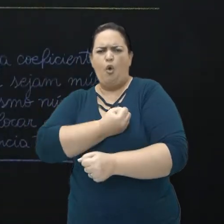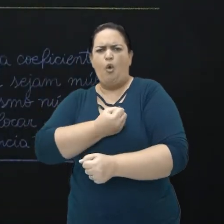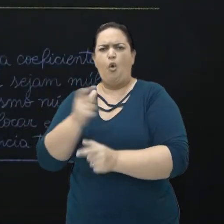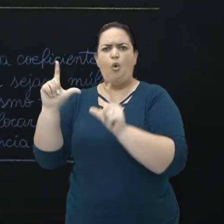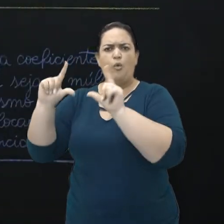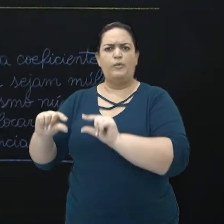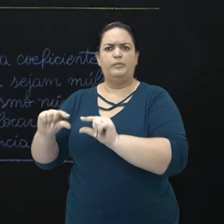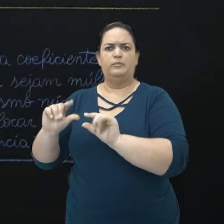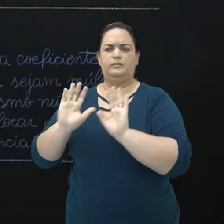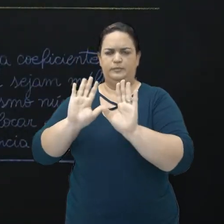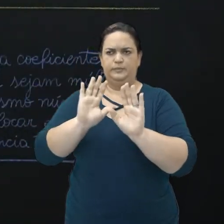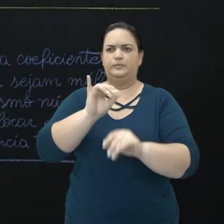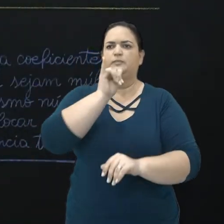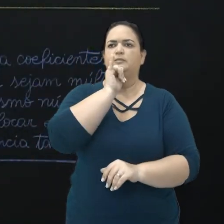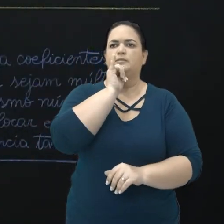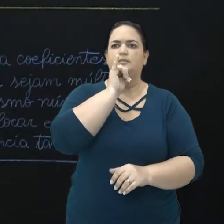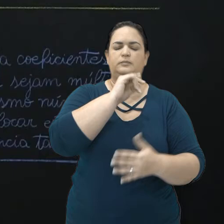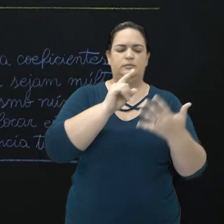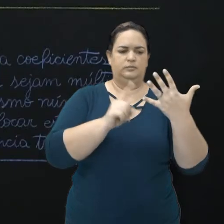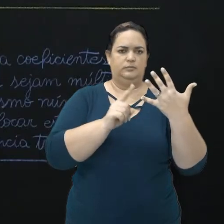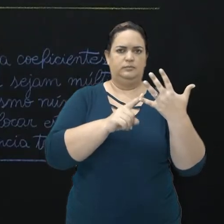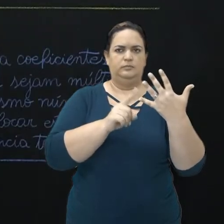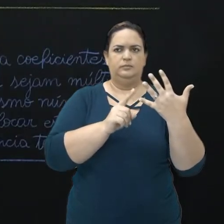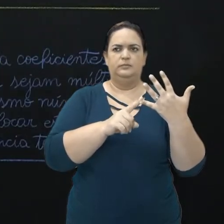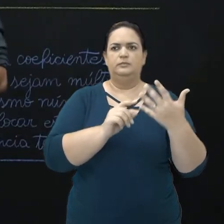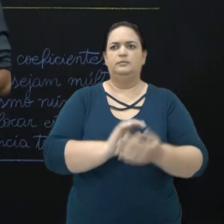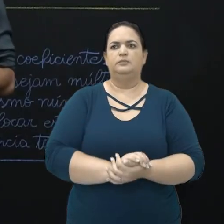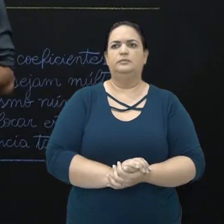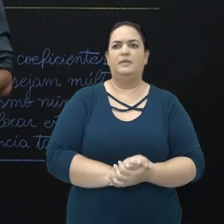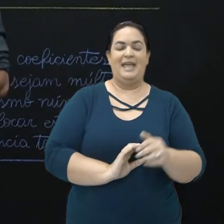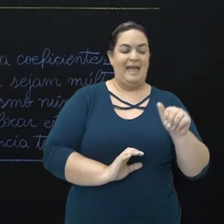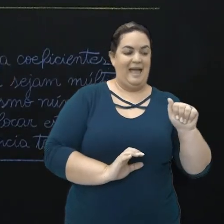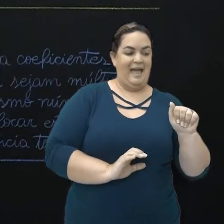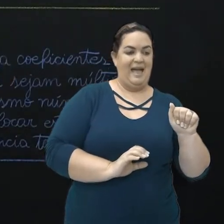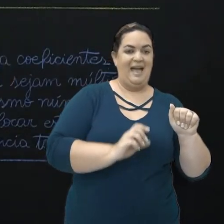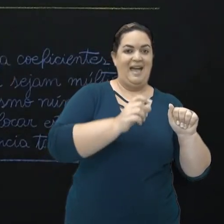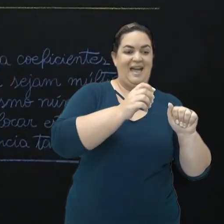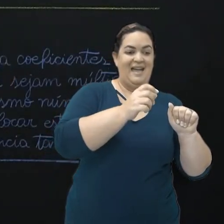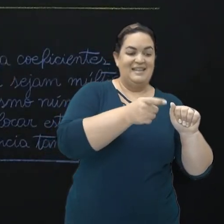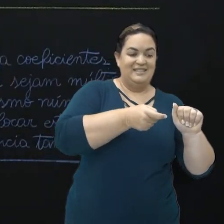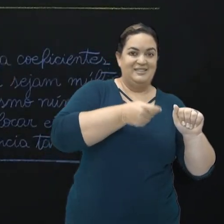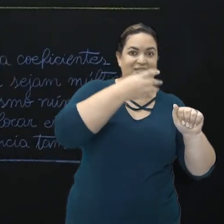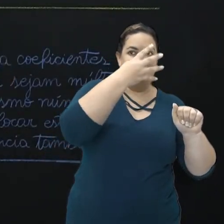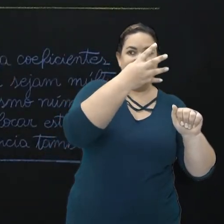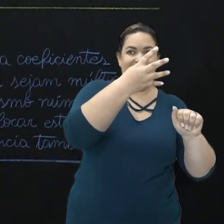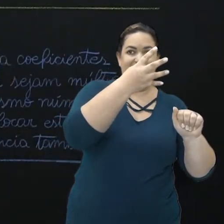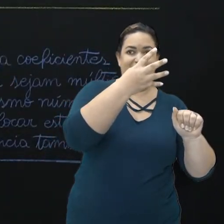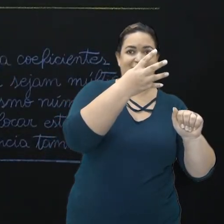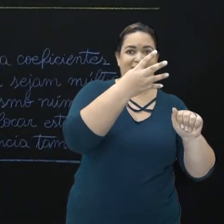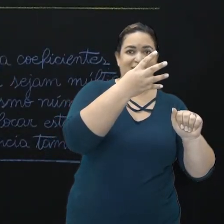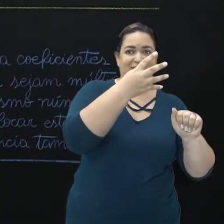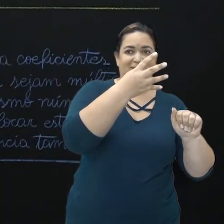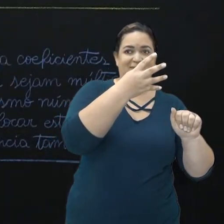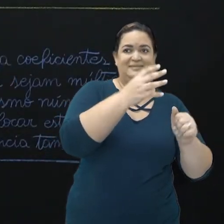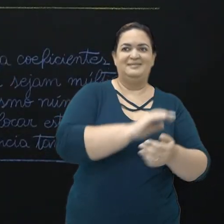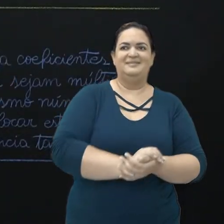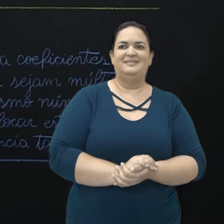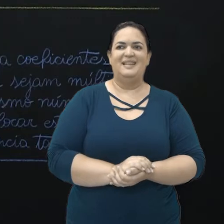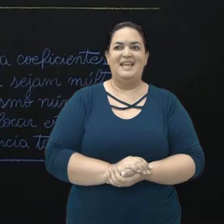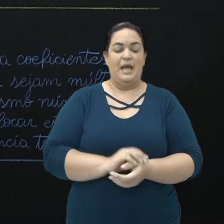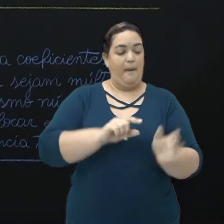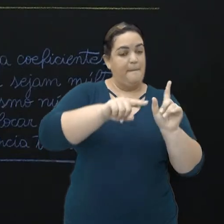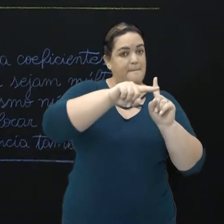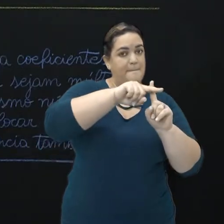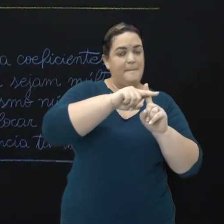nesse caso, no próximo exemplo, tá? Eu tenho a ao quadrado x à quarta, mais a elevado ao cubo x